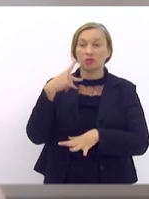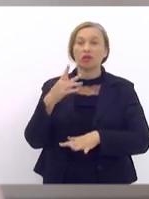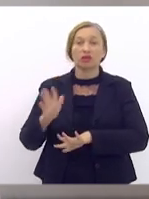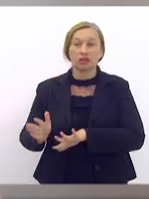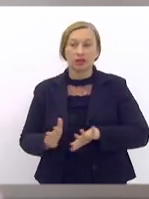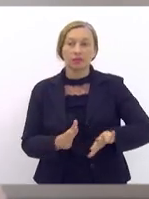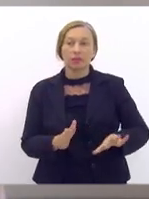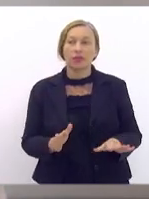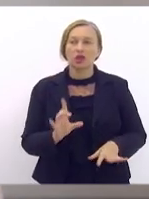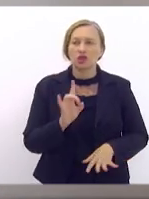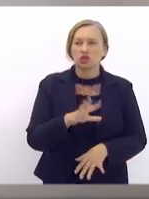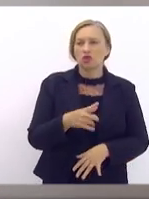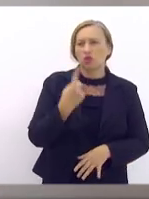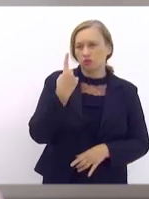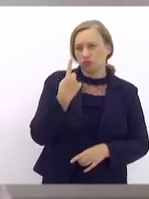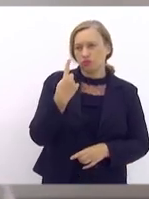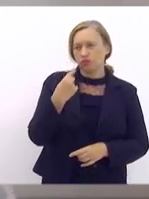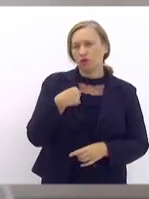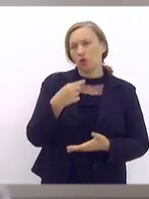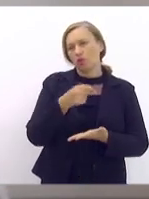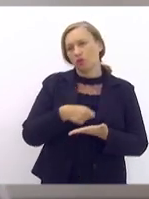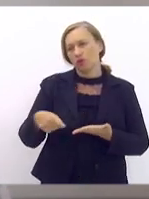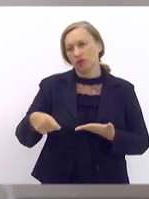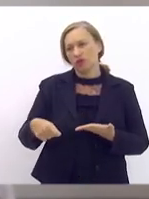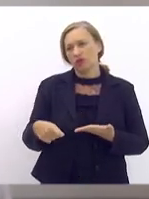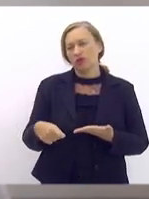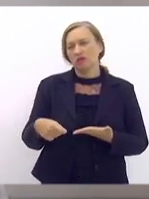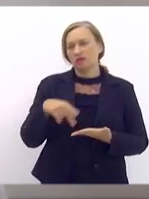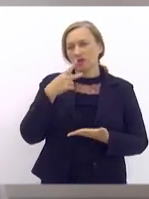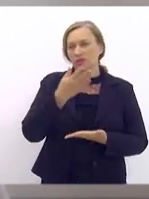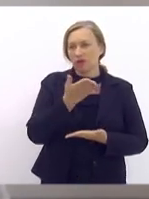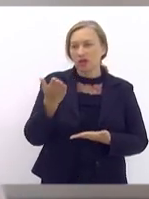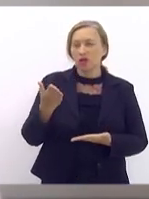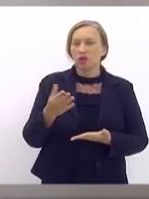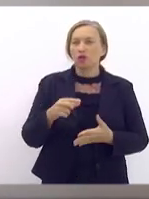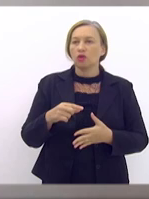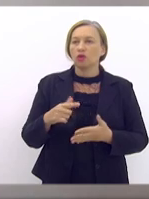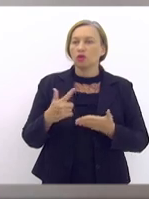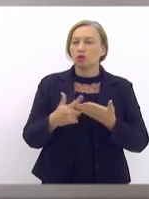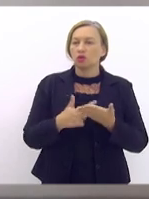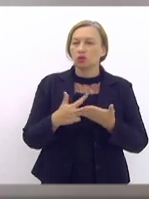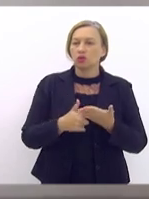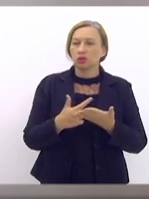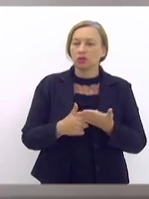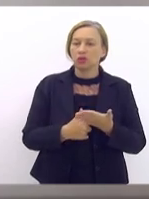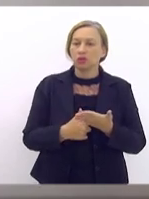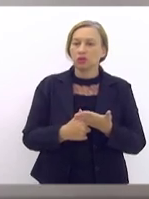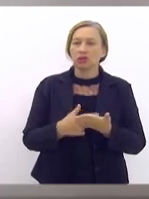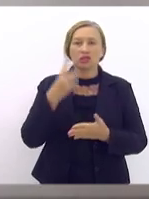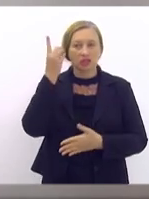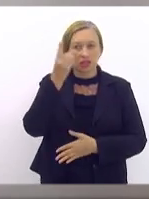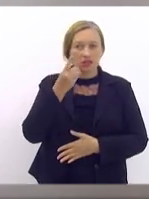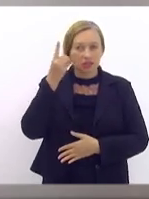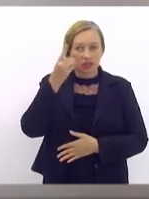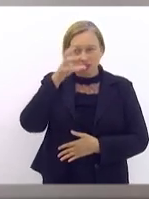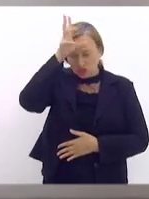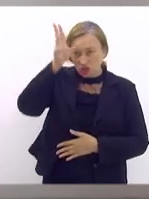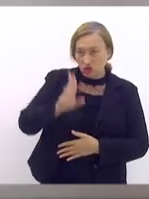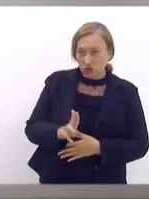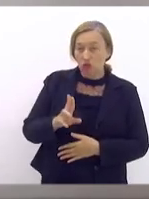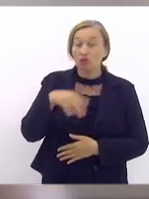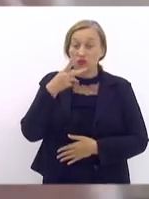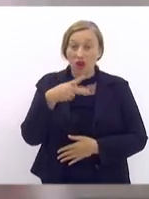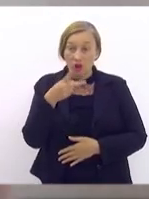violência. Só um detalhe que eu anotei aqui também para falar para vocês é que o nosso livro, a deputada Tia Ju comentou